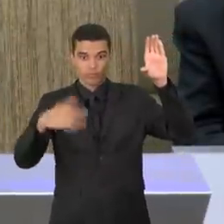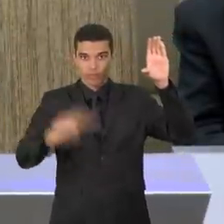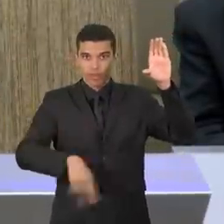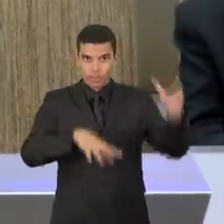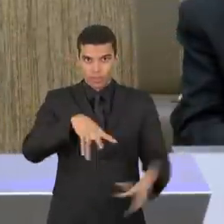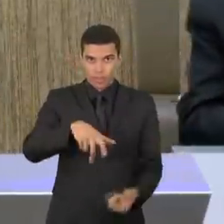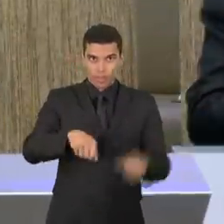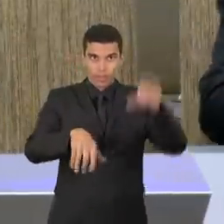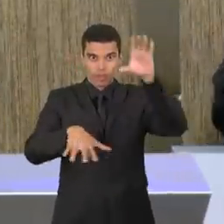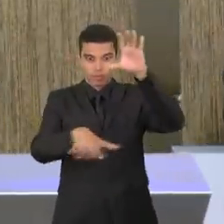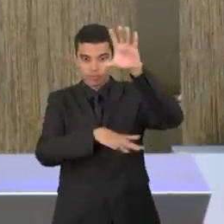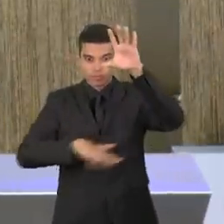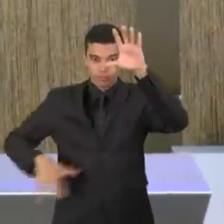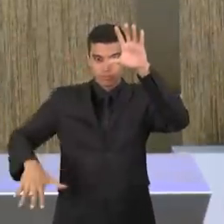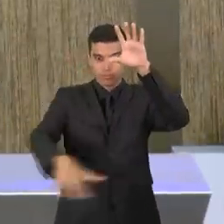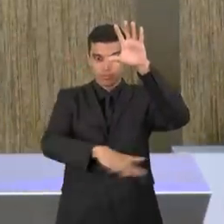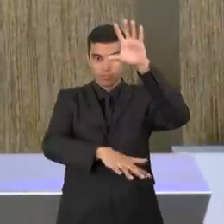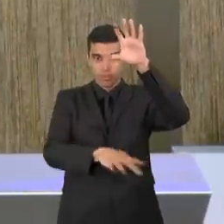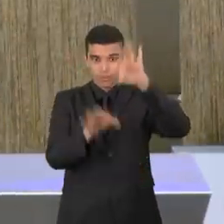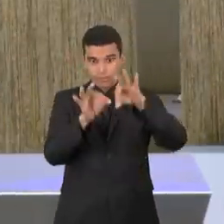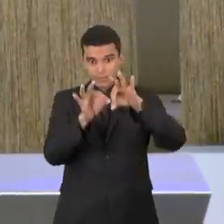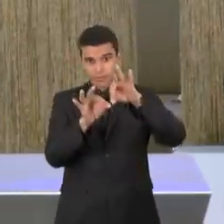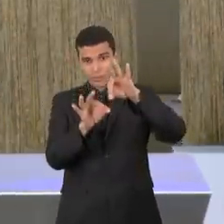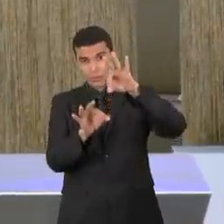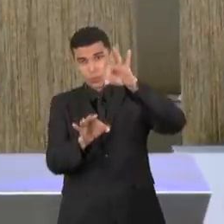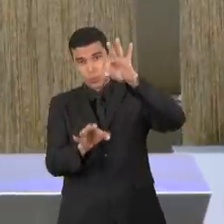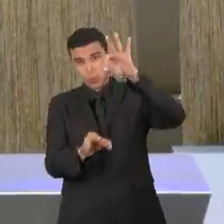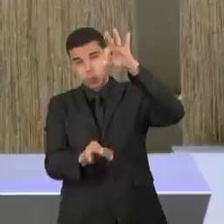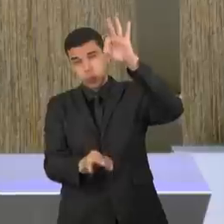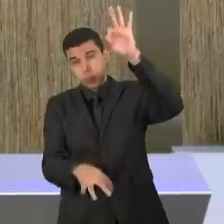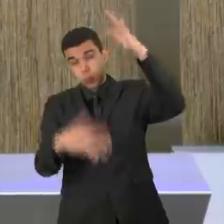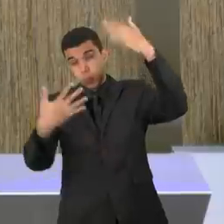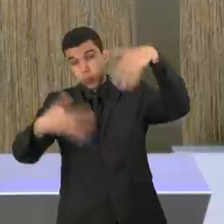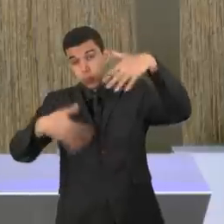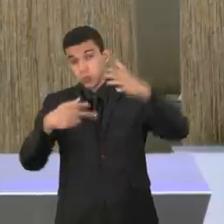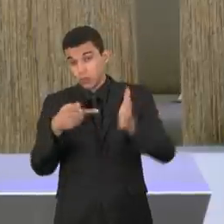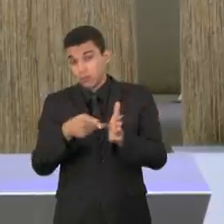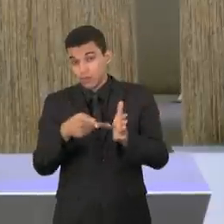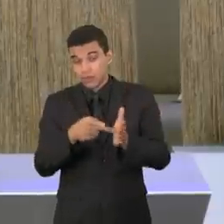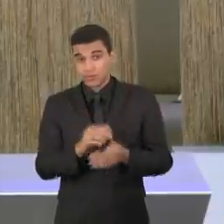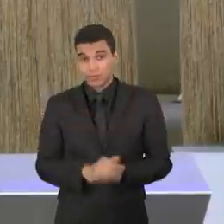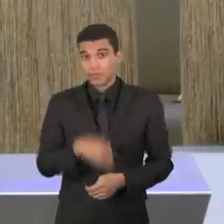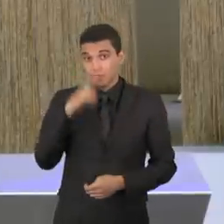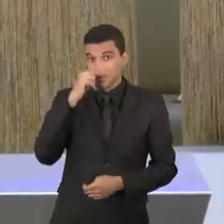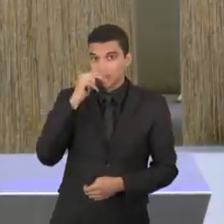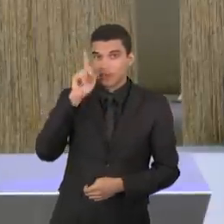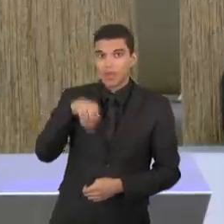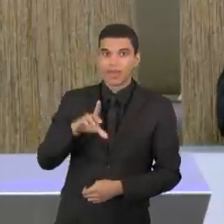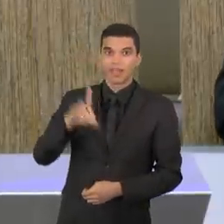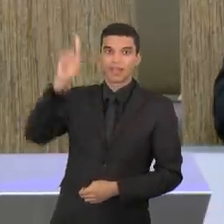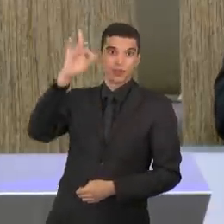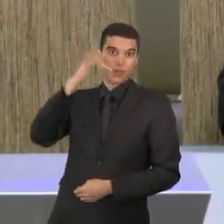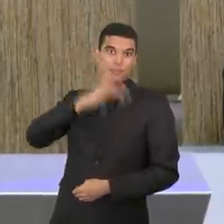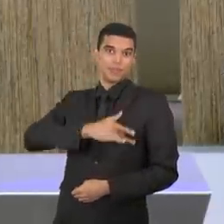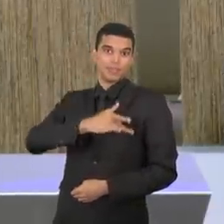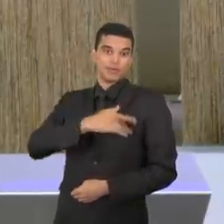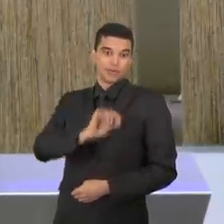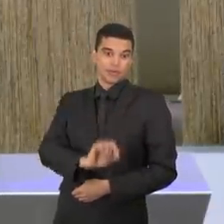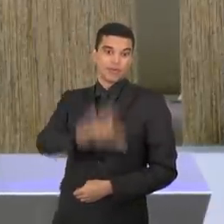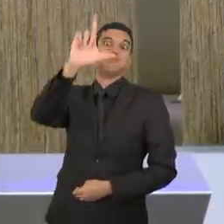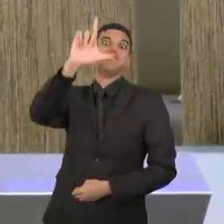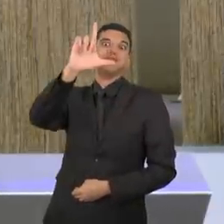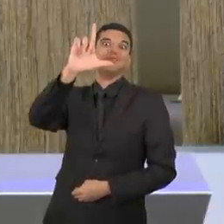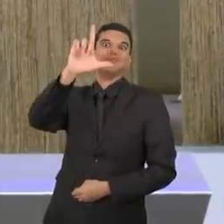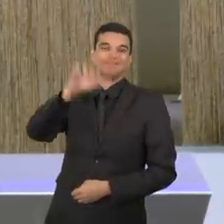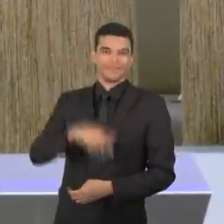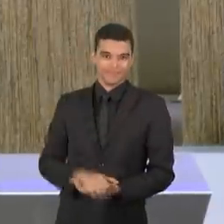sua misericórdia para com os que o temem. Quanto está longe o oriente do ocidente, assim afasta